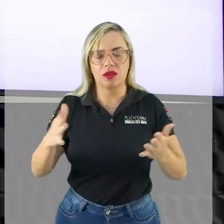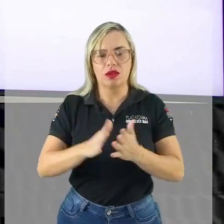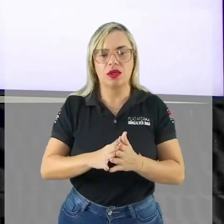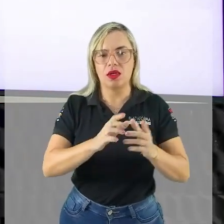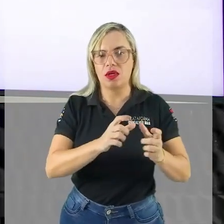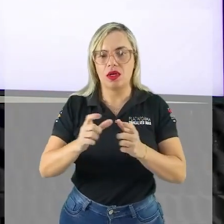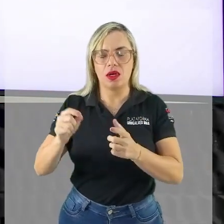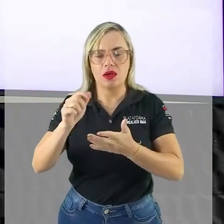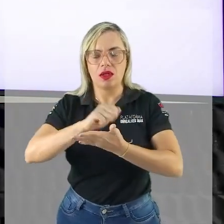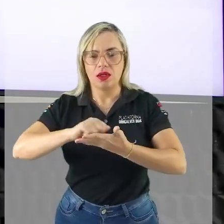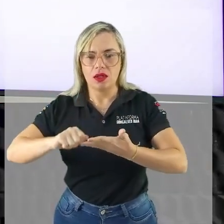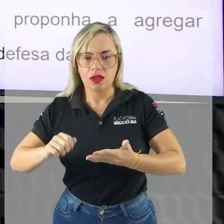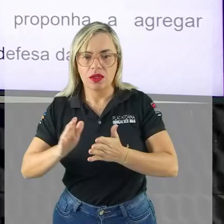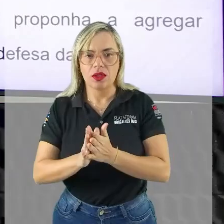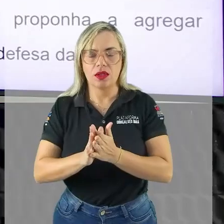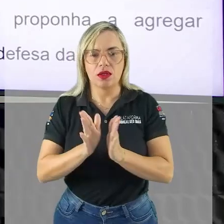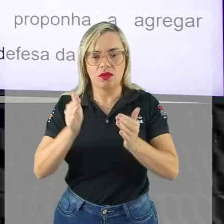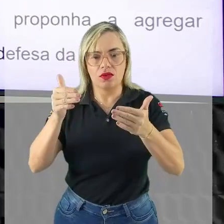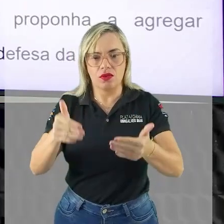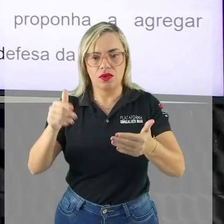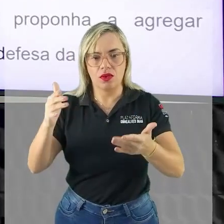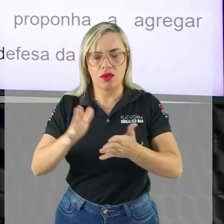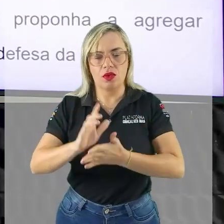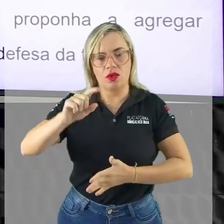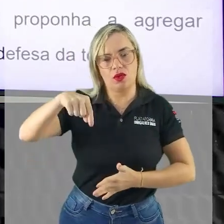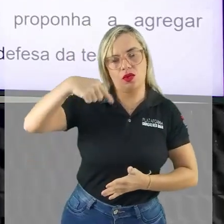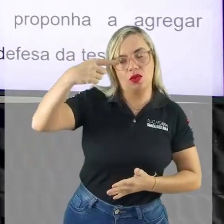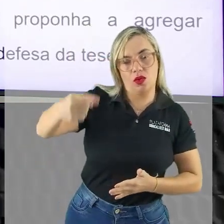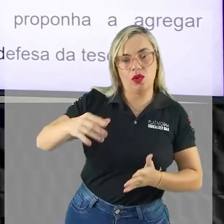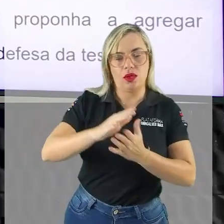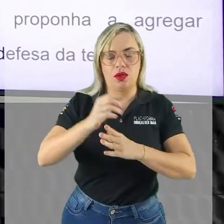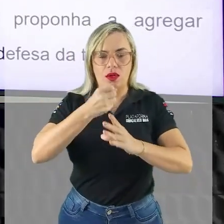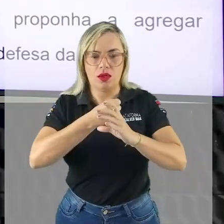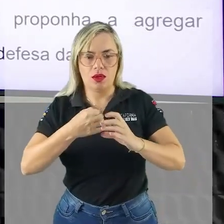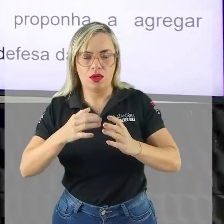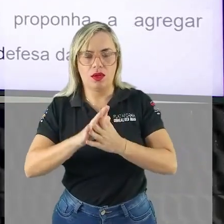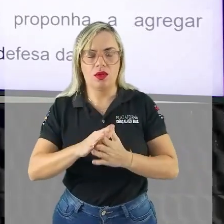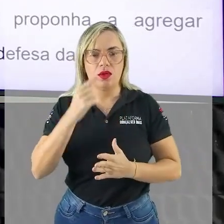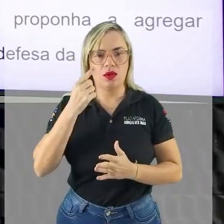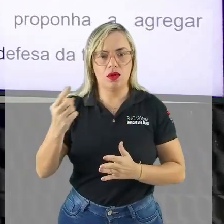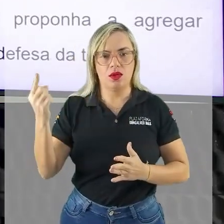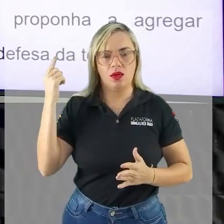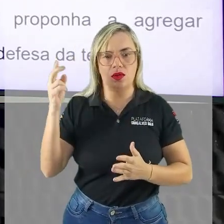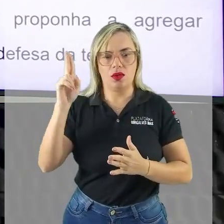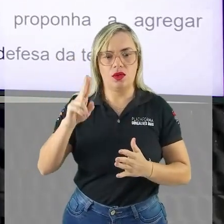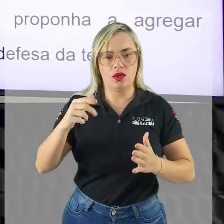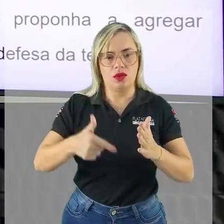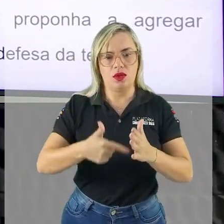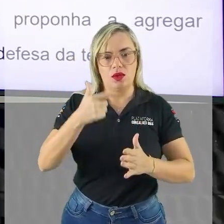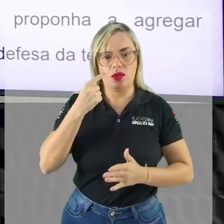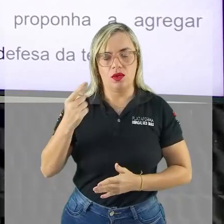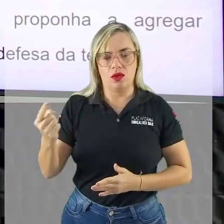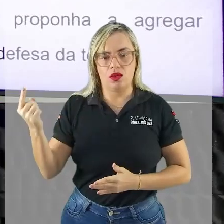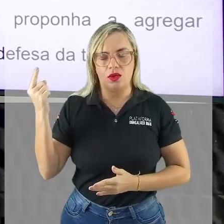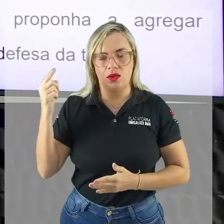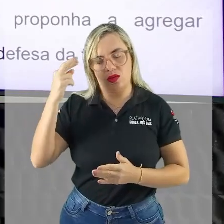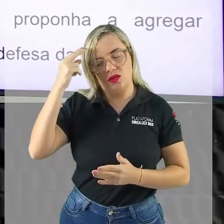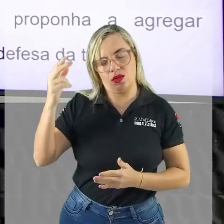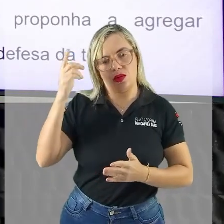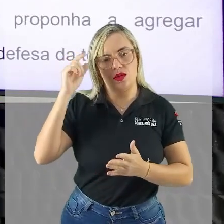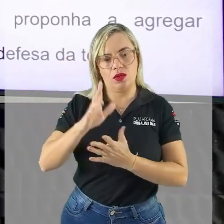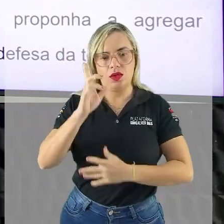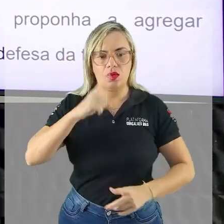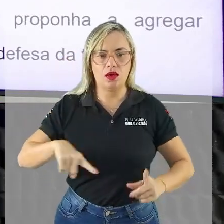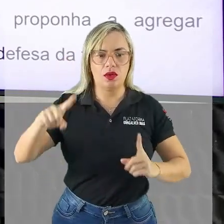minha vovozinha querida, tá bom? Outro aspecto que você pode utilizar é a alusão histórica. Isso é um outro tipo